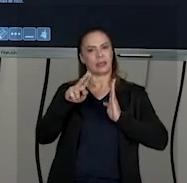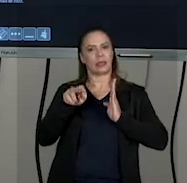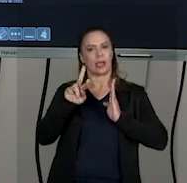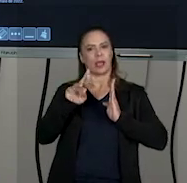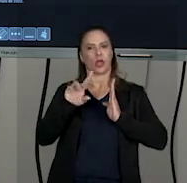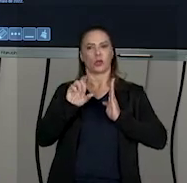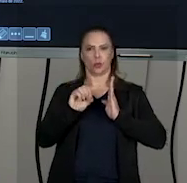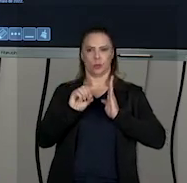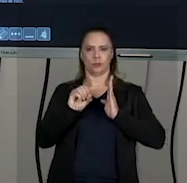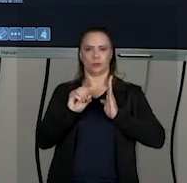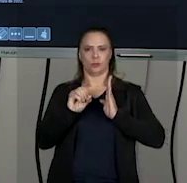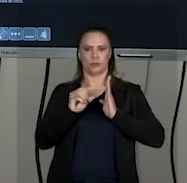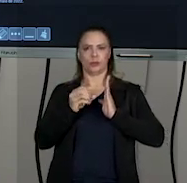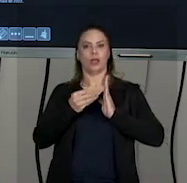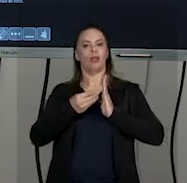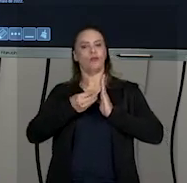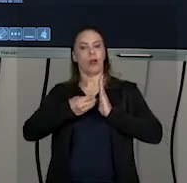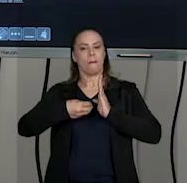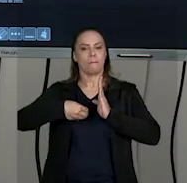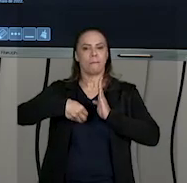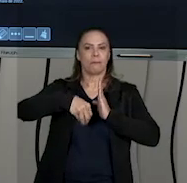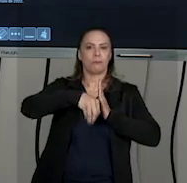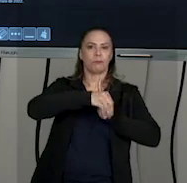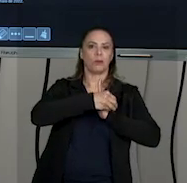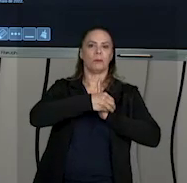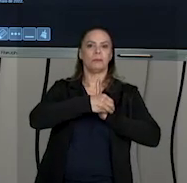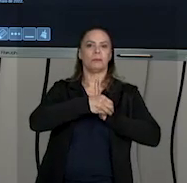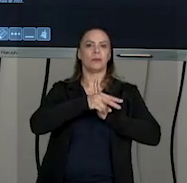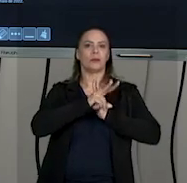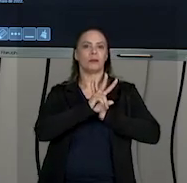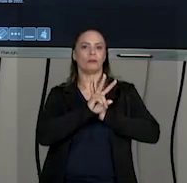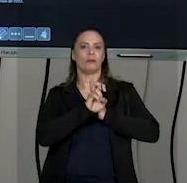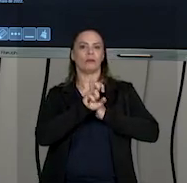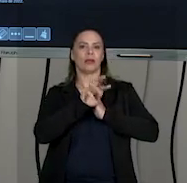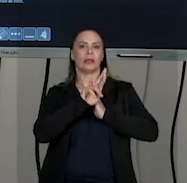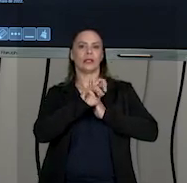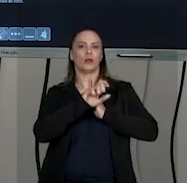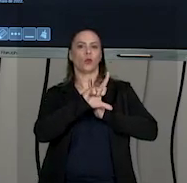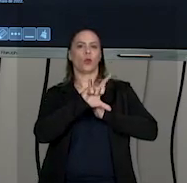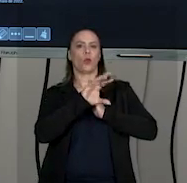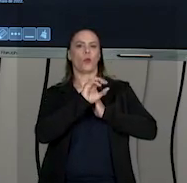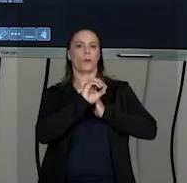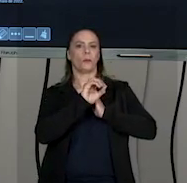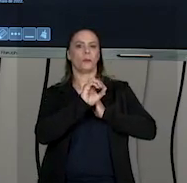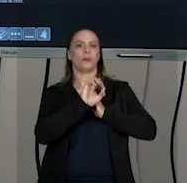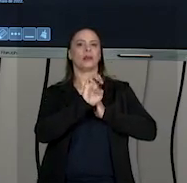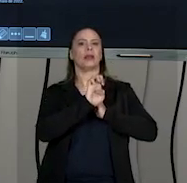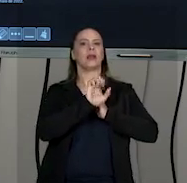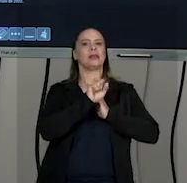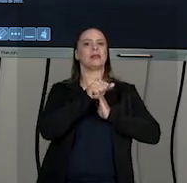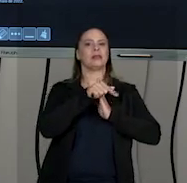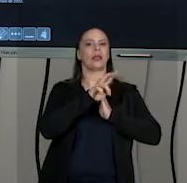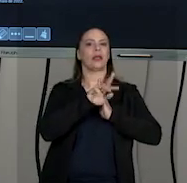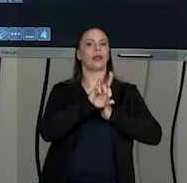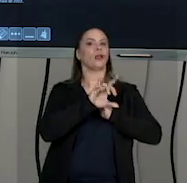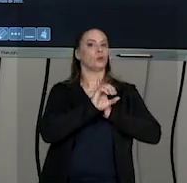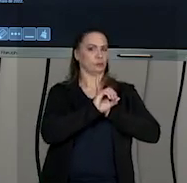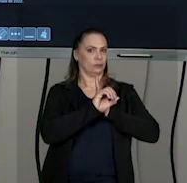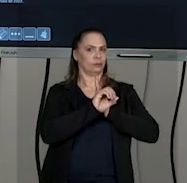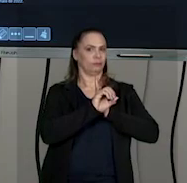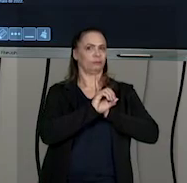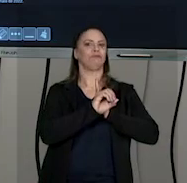válvula e vai passar esse sangue para o ventrículo esquerdo. Do